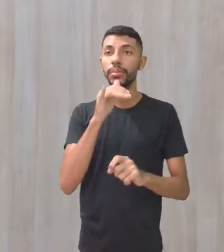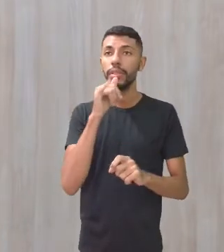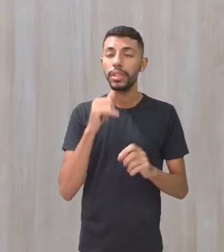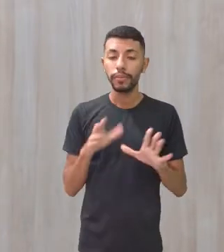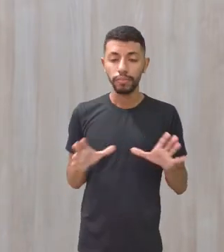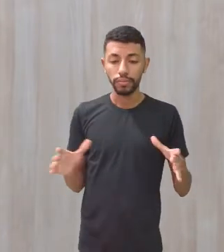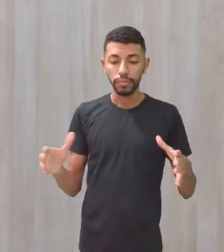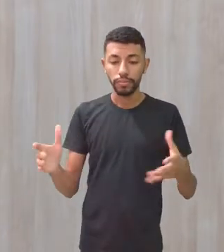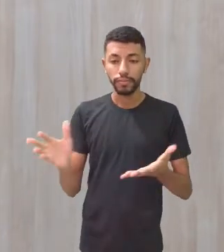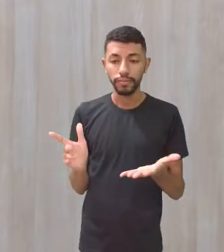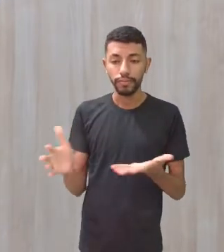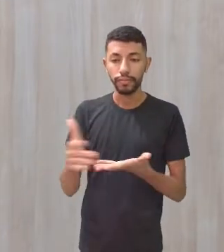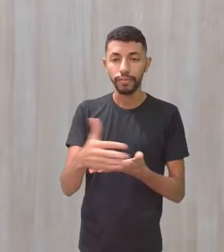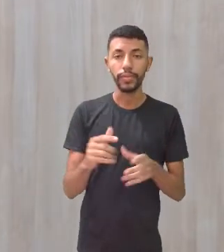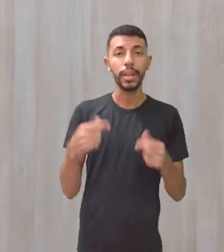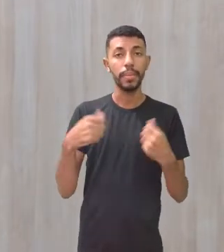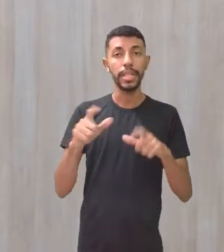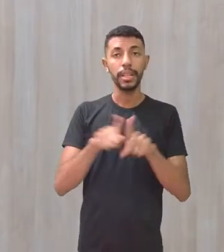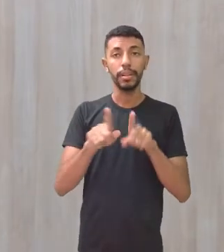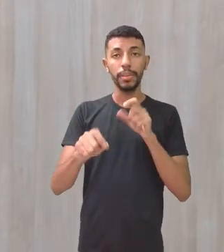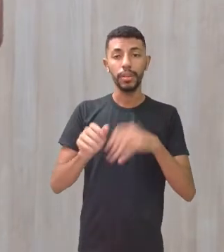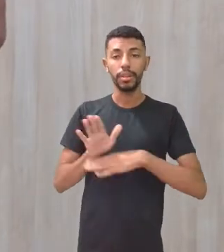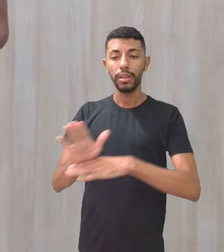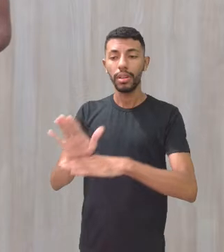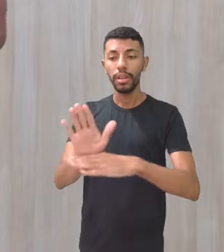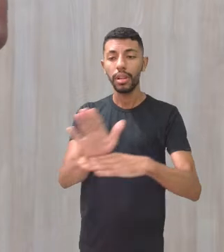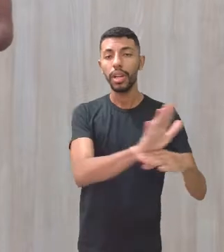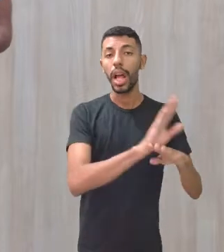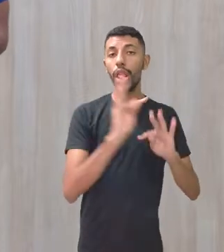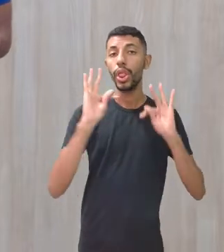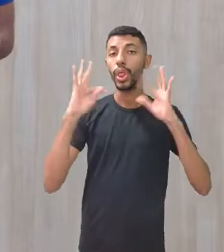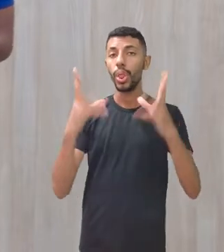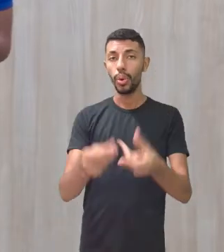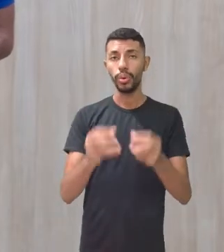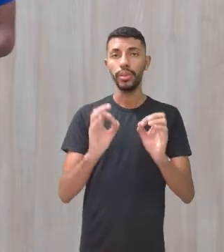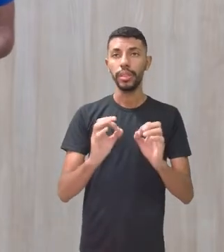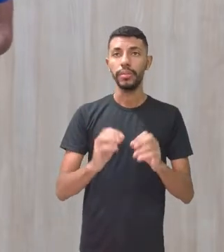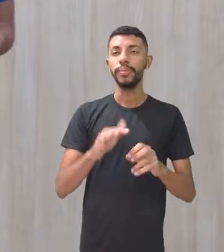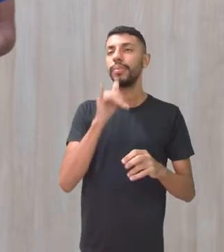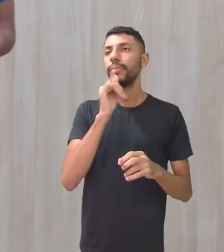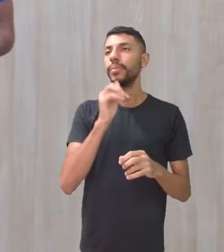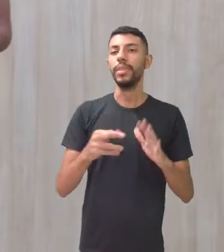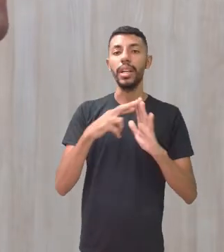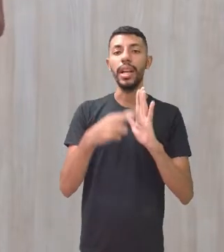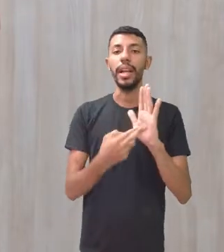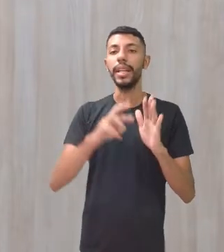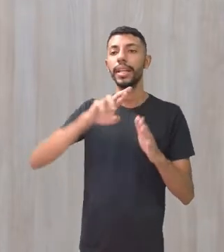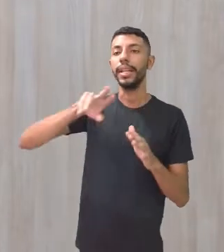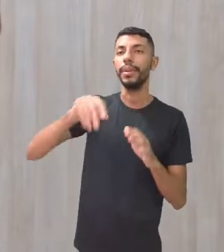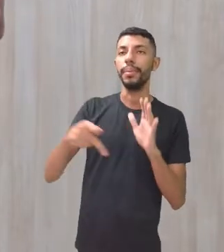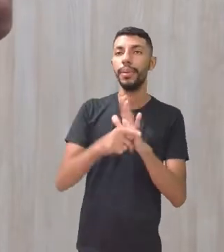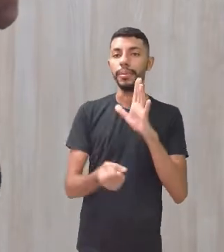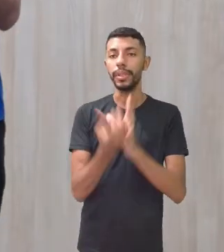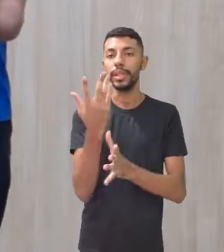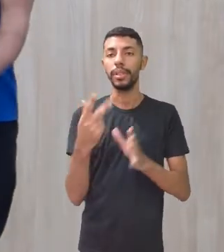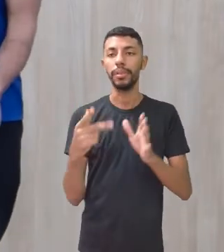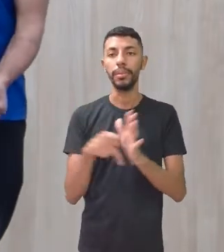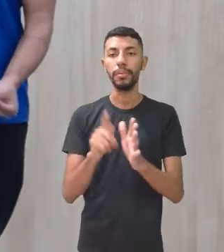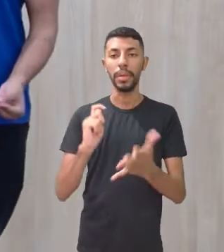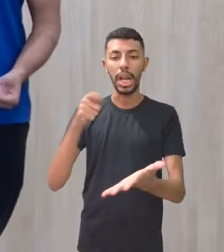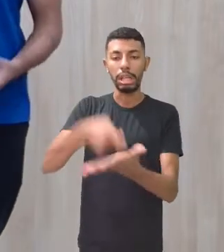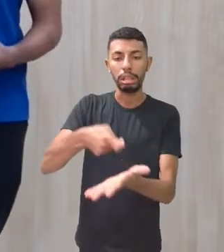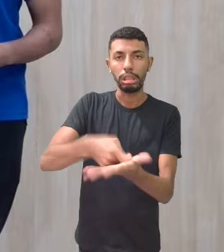todo mundo, né? Elas precisam ser favoráveis para todo mundo. Então, a regra ela não tem que ser criada exatamente para lhe